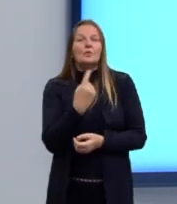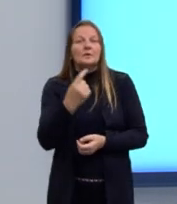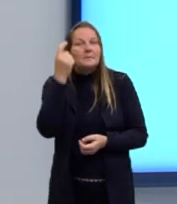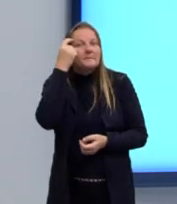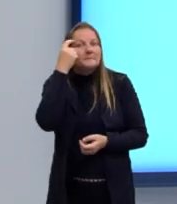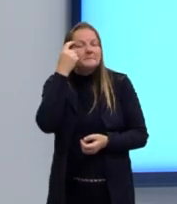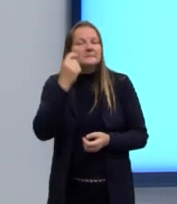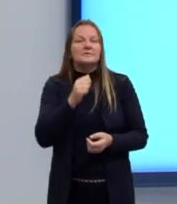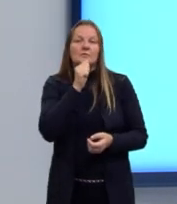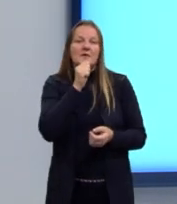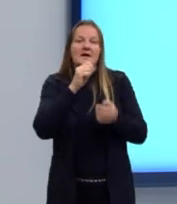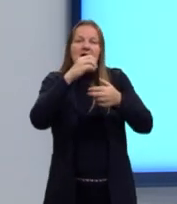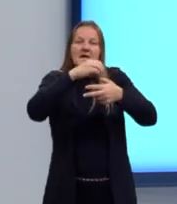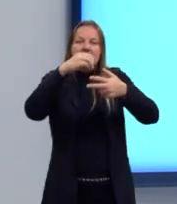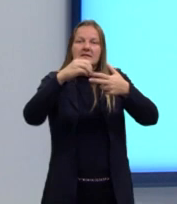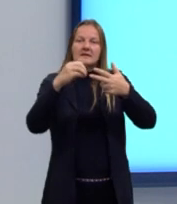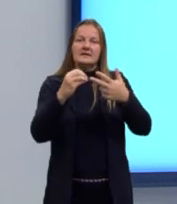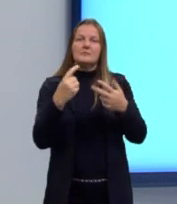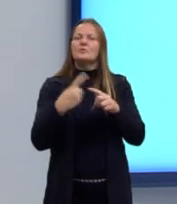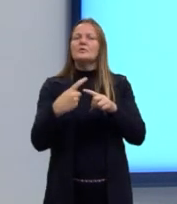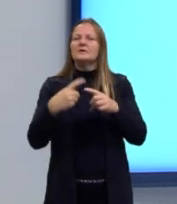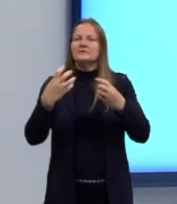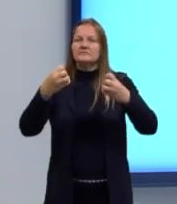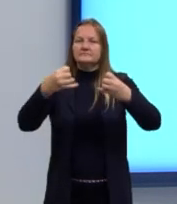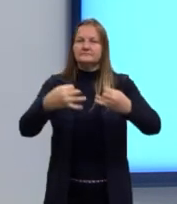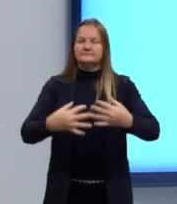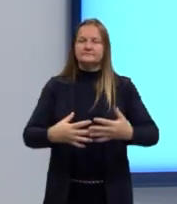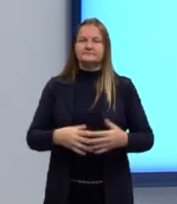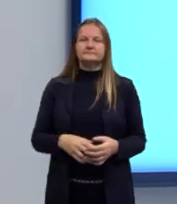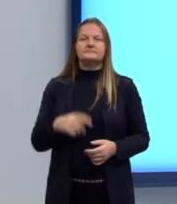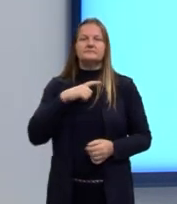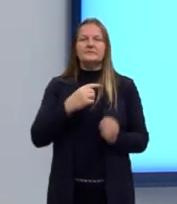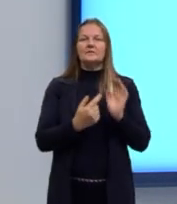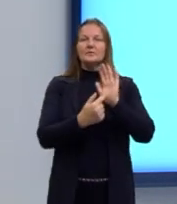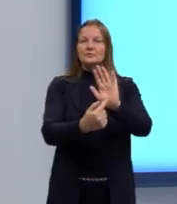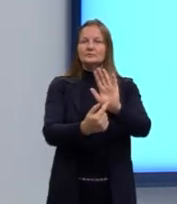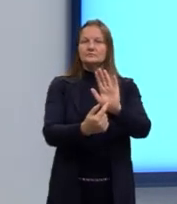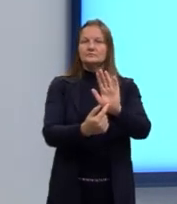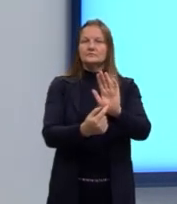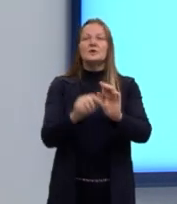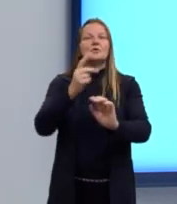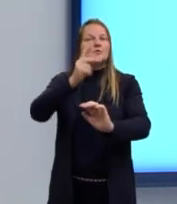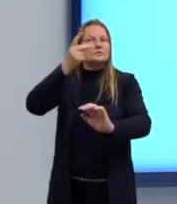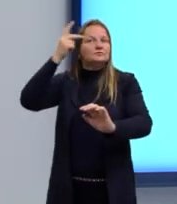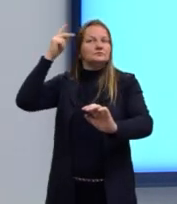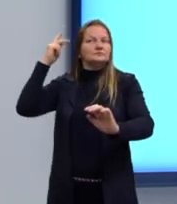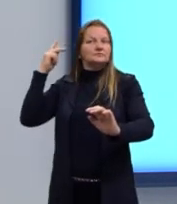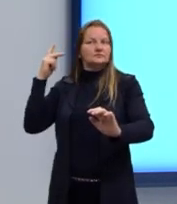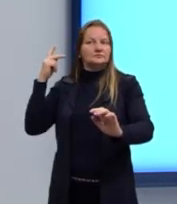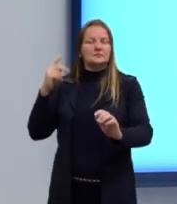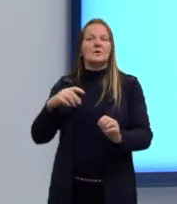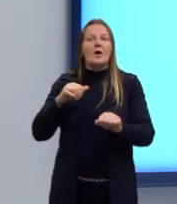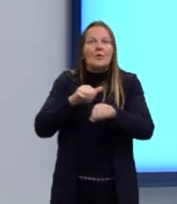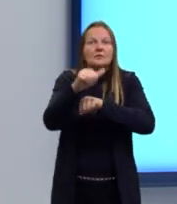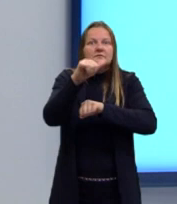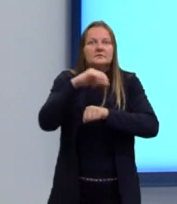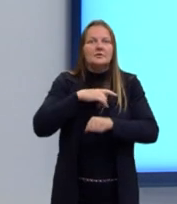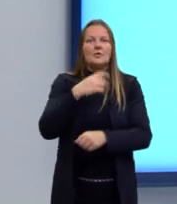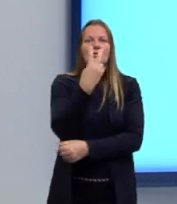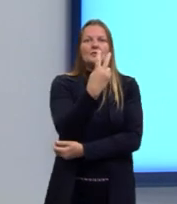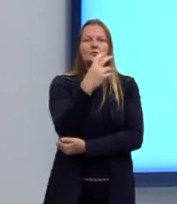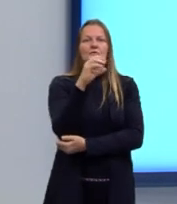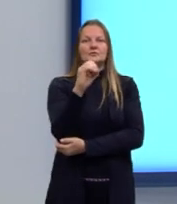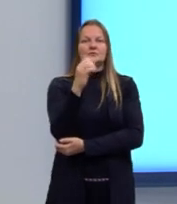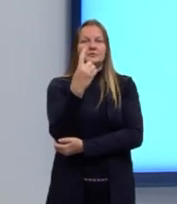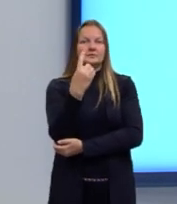pensando aí no ENEM tá eu trouxe para vocês uma situação a histórica que aconteceu quando lá em